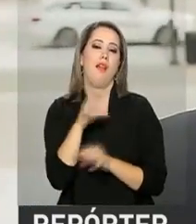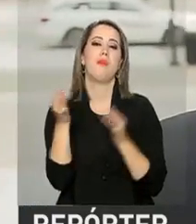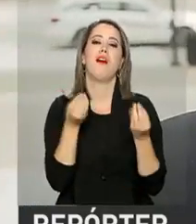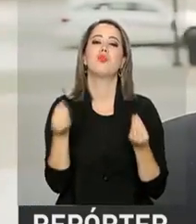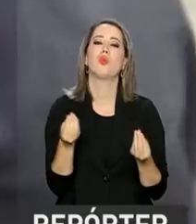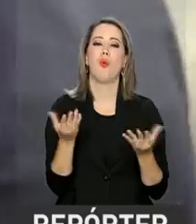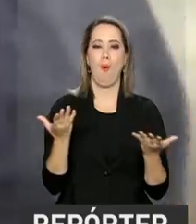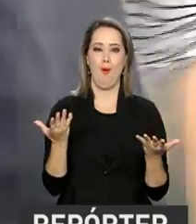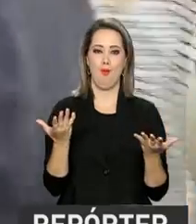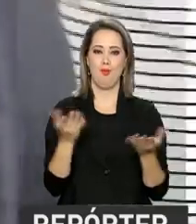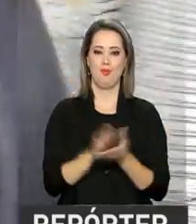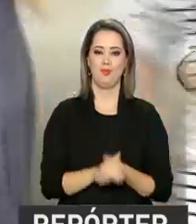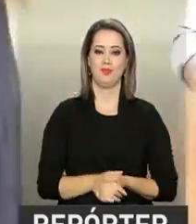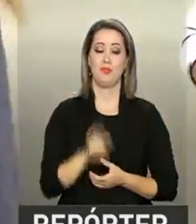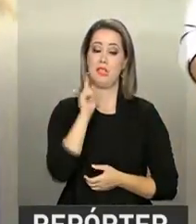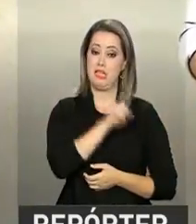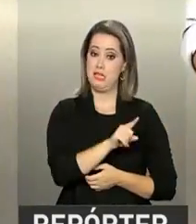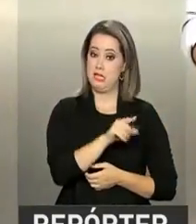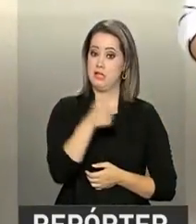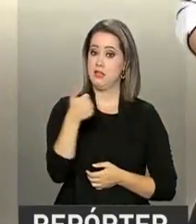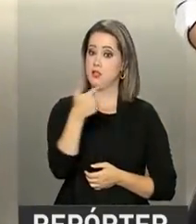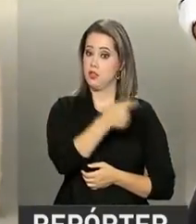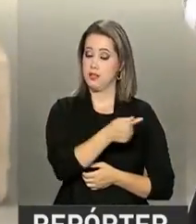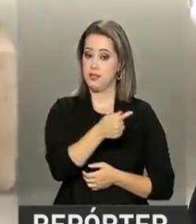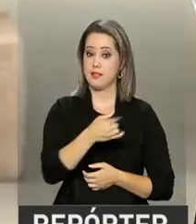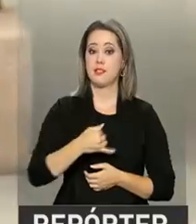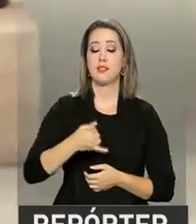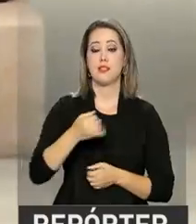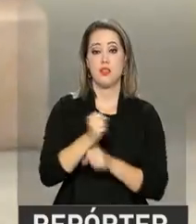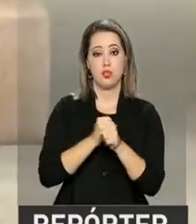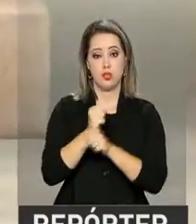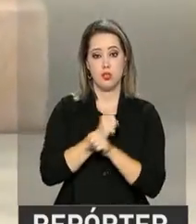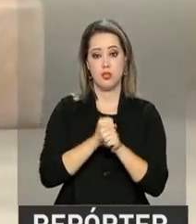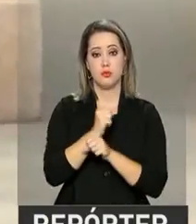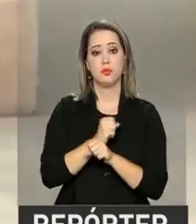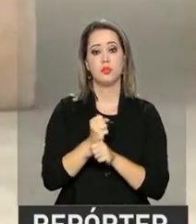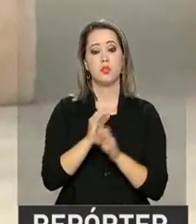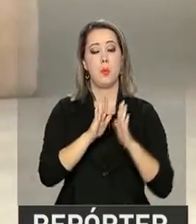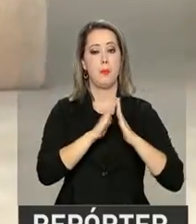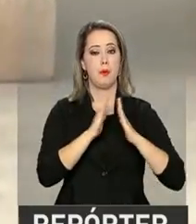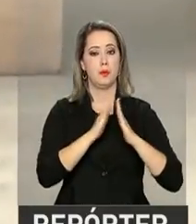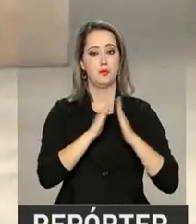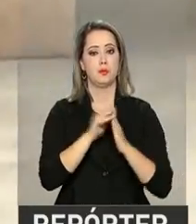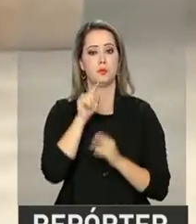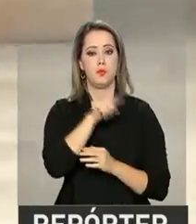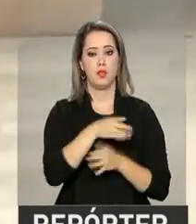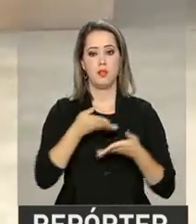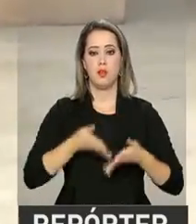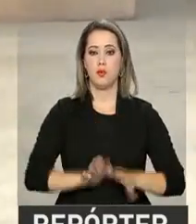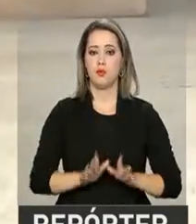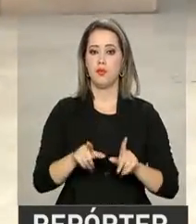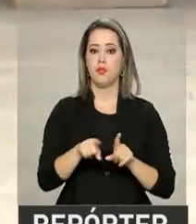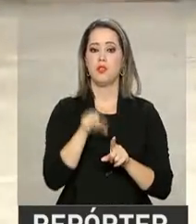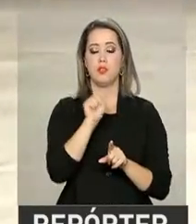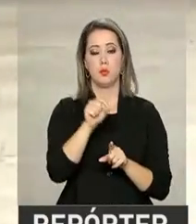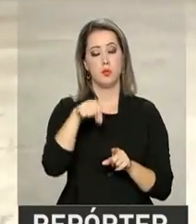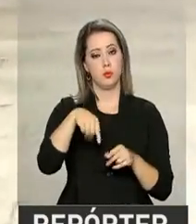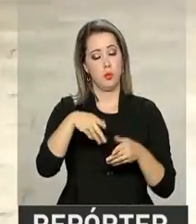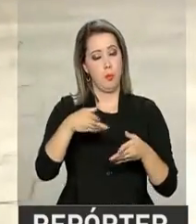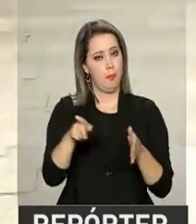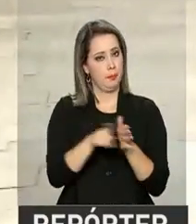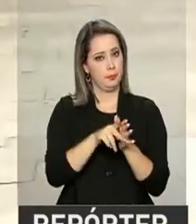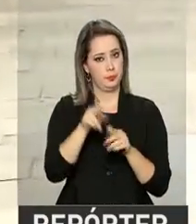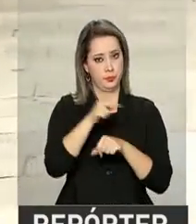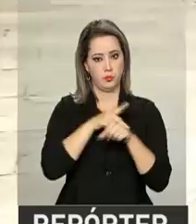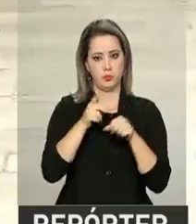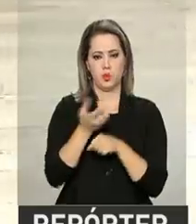mora na noruega há 17 anos casado também com uma brasileira heure tem um filho nascido no país e não pensa em